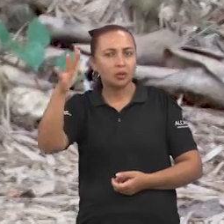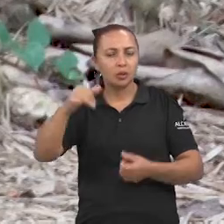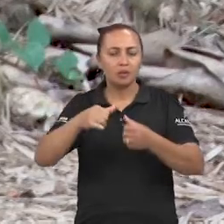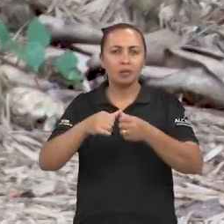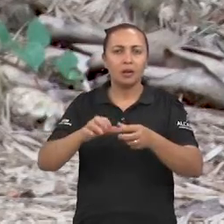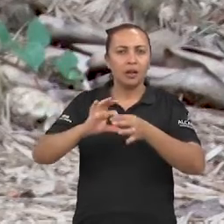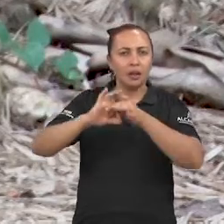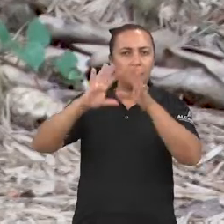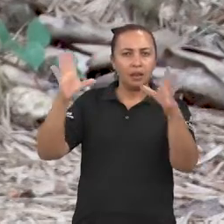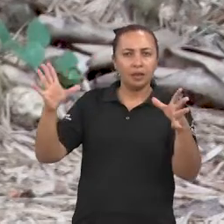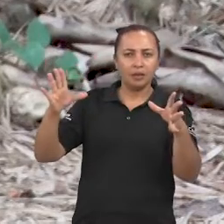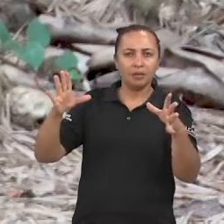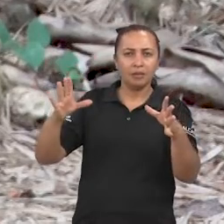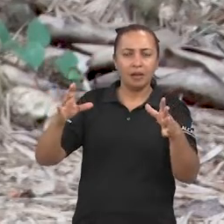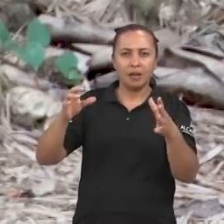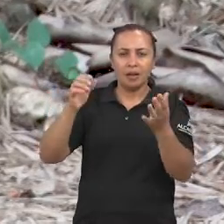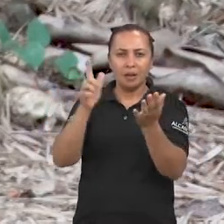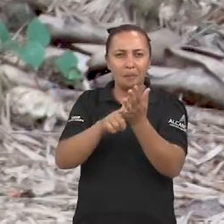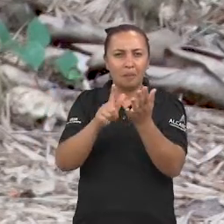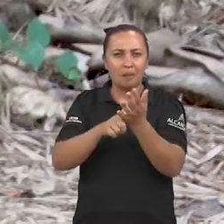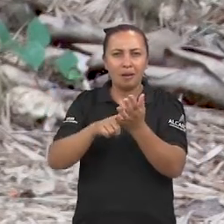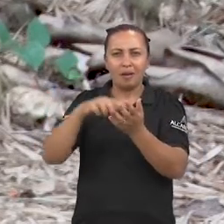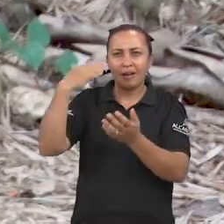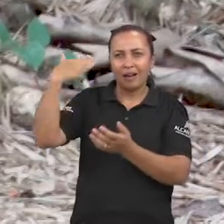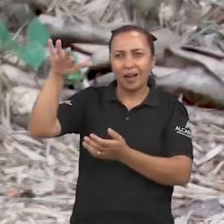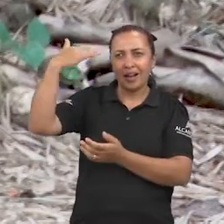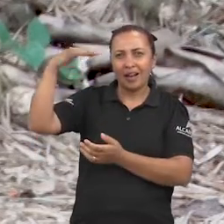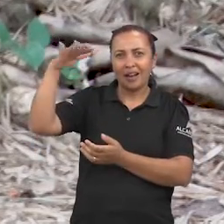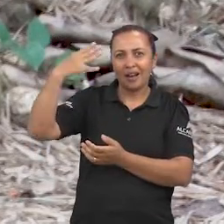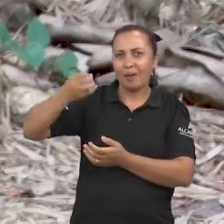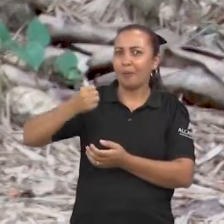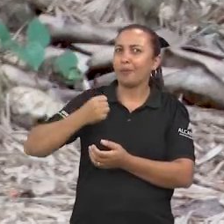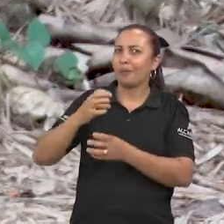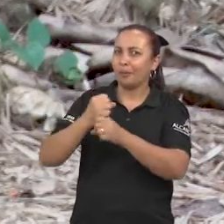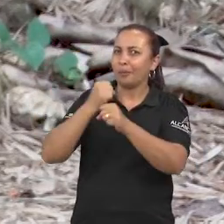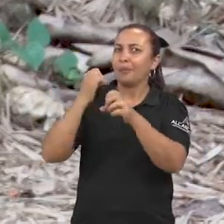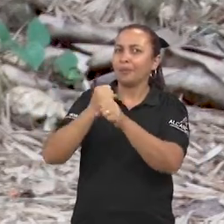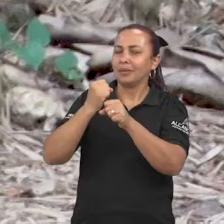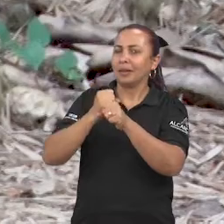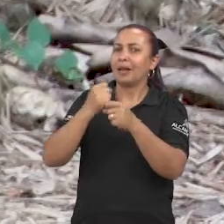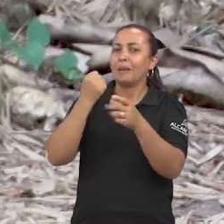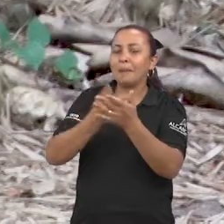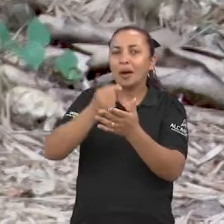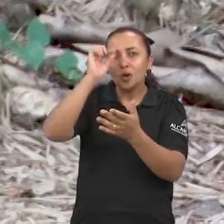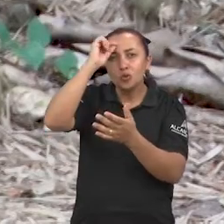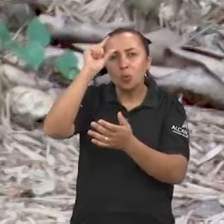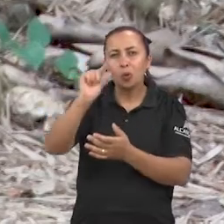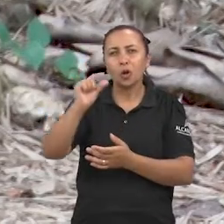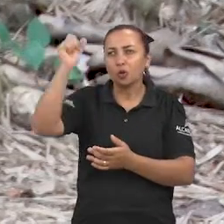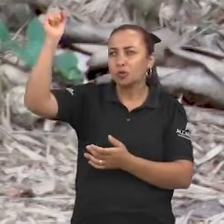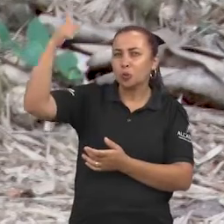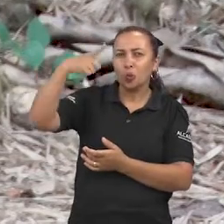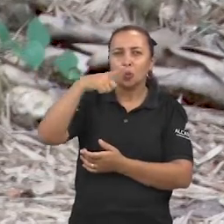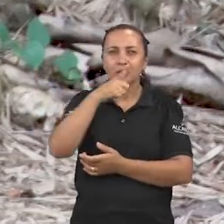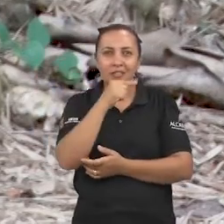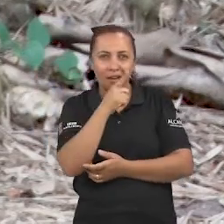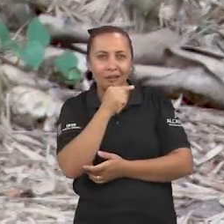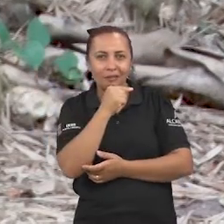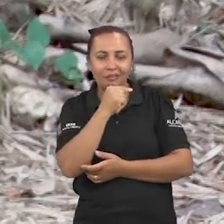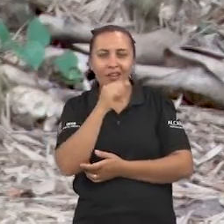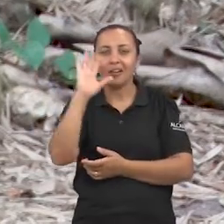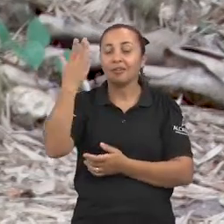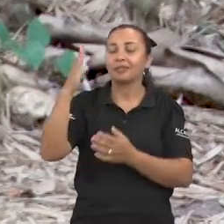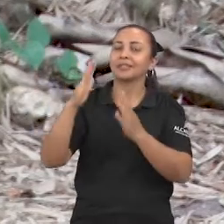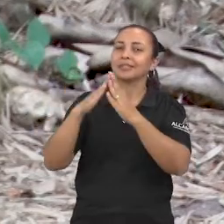Imaginou ficar livre daquelas contas caríssimas de água e luz e pagar somente as taxas mínimas? É o que acontece na casa de